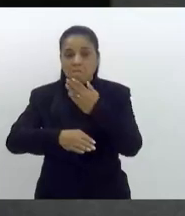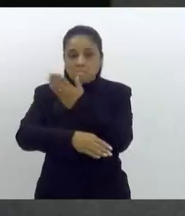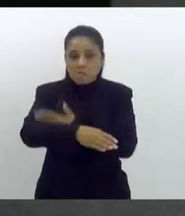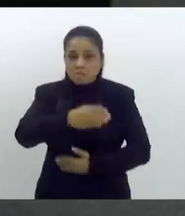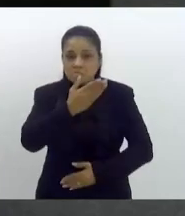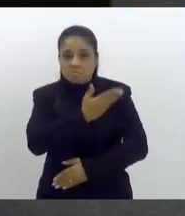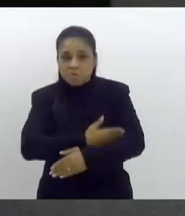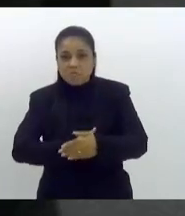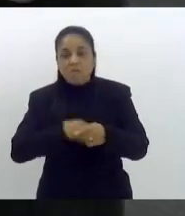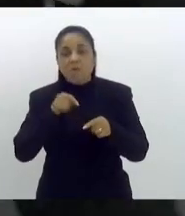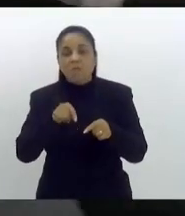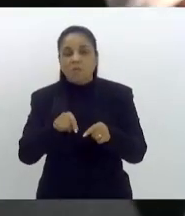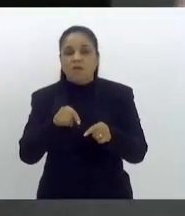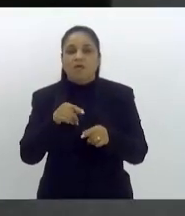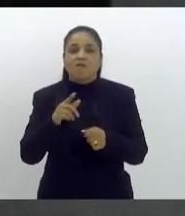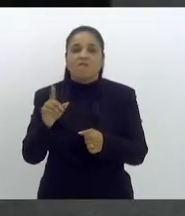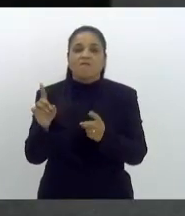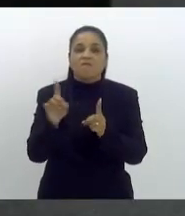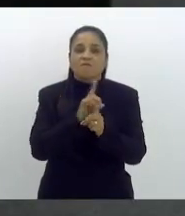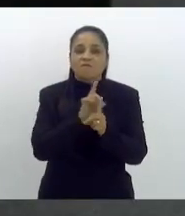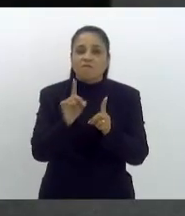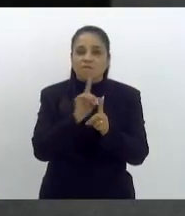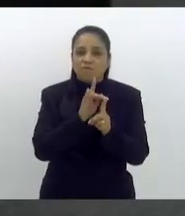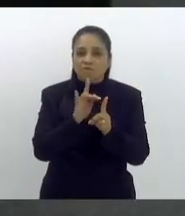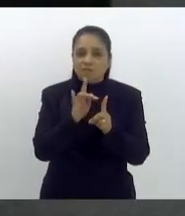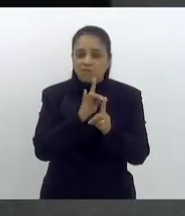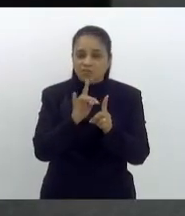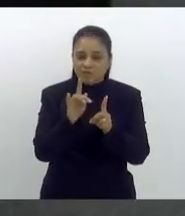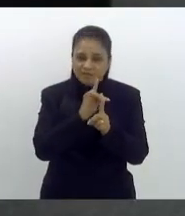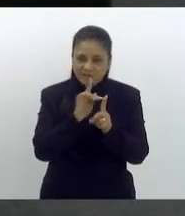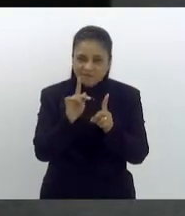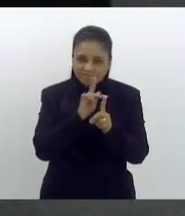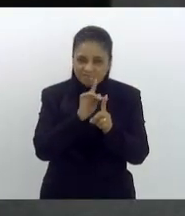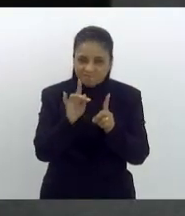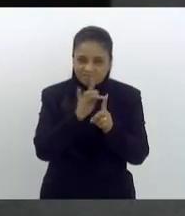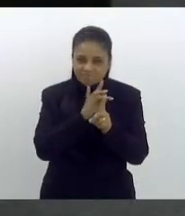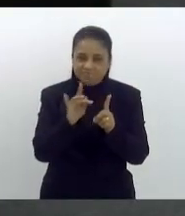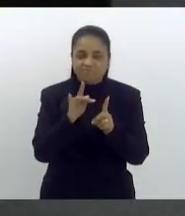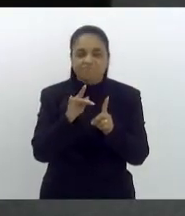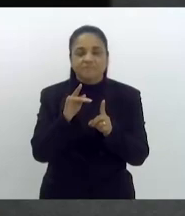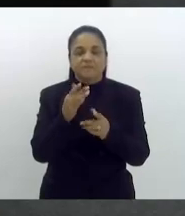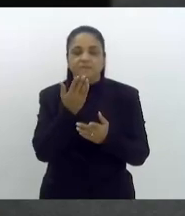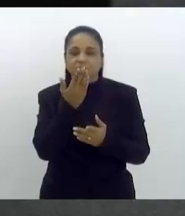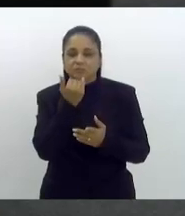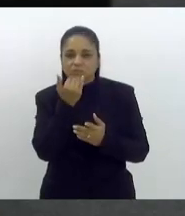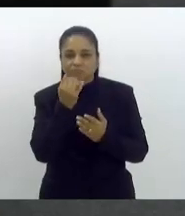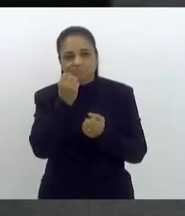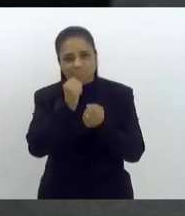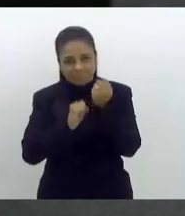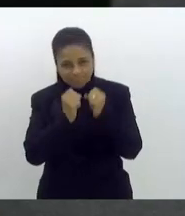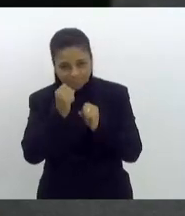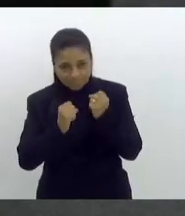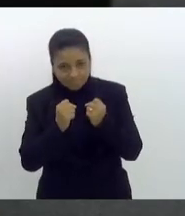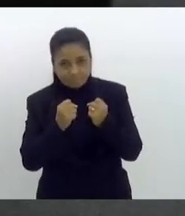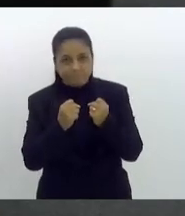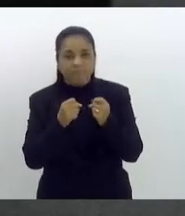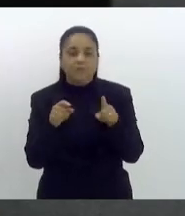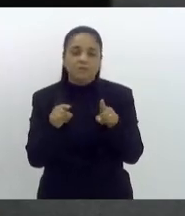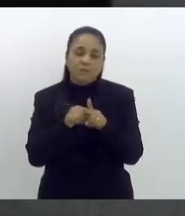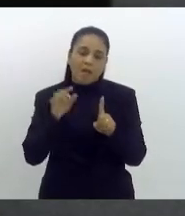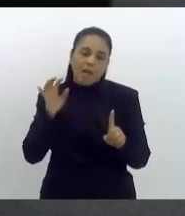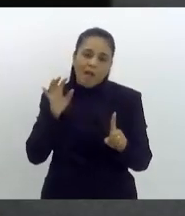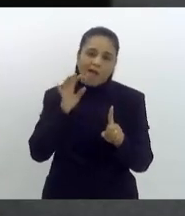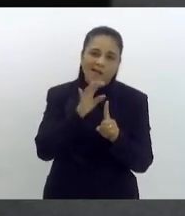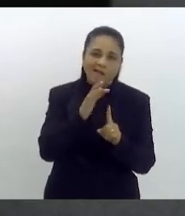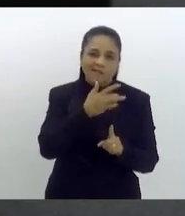vítimas da indústria do alimento que como eu disse ataca não só a saúde das crianças de toda classe trabalhadora